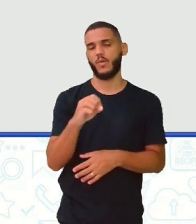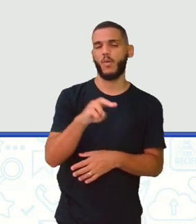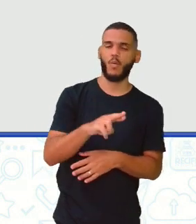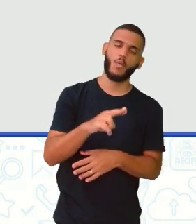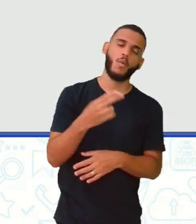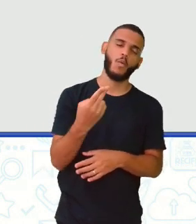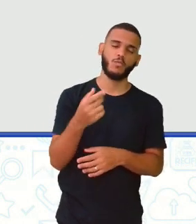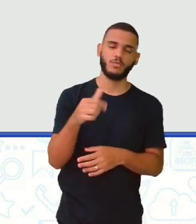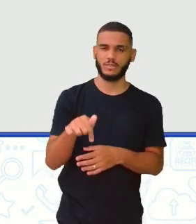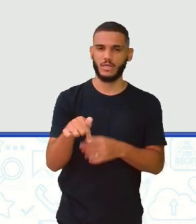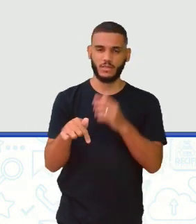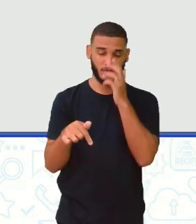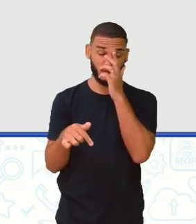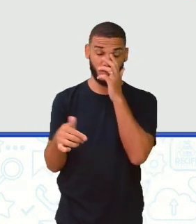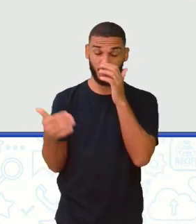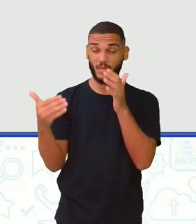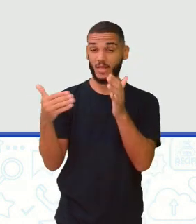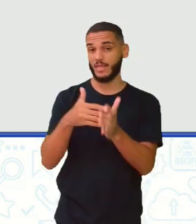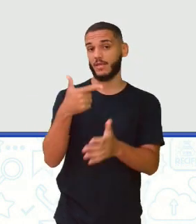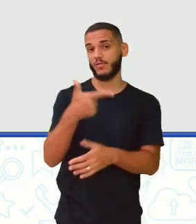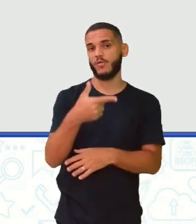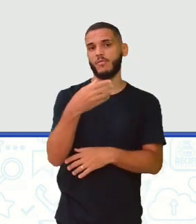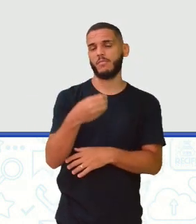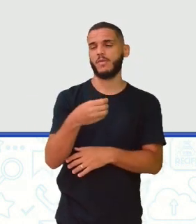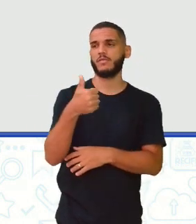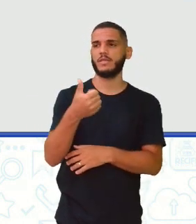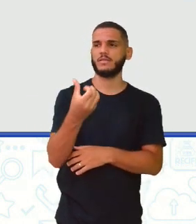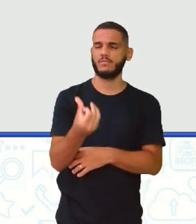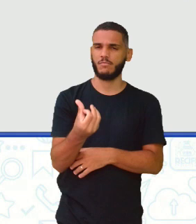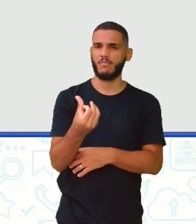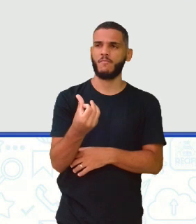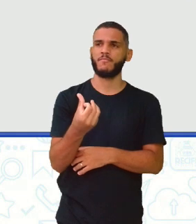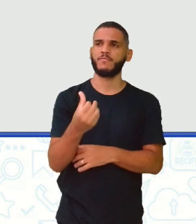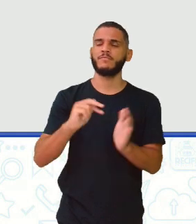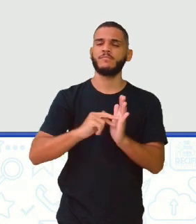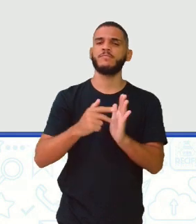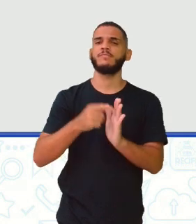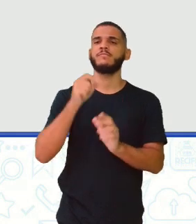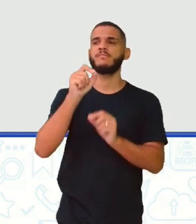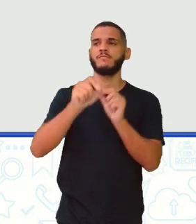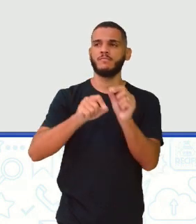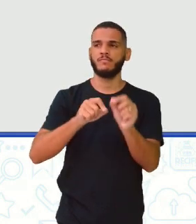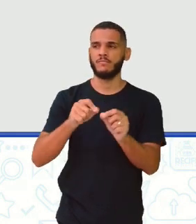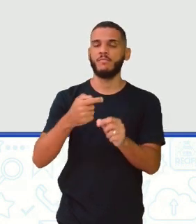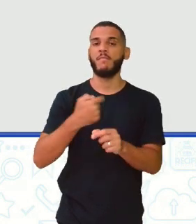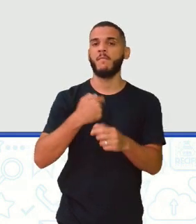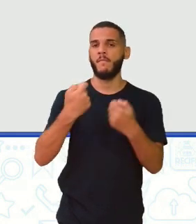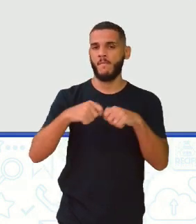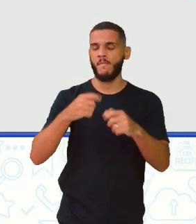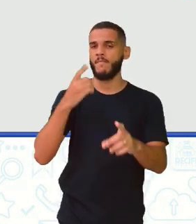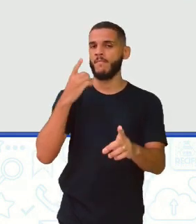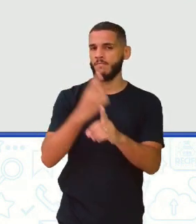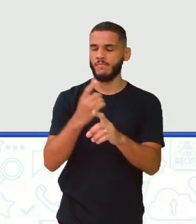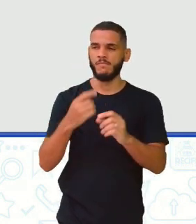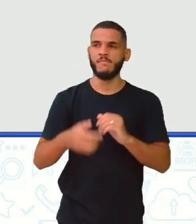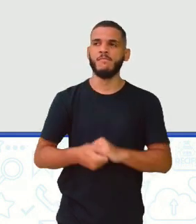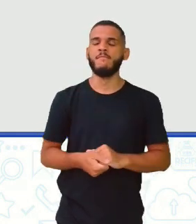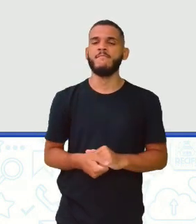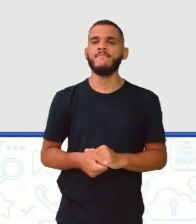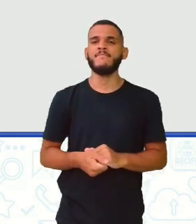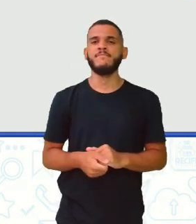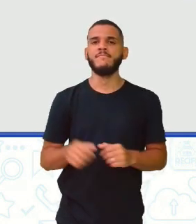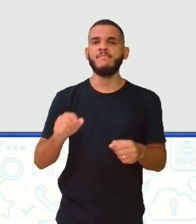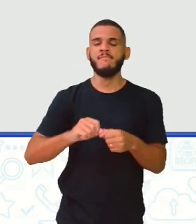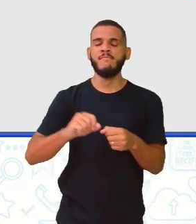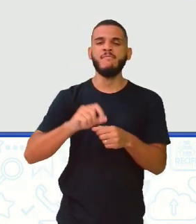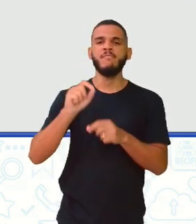outro espaço até chegar em 2016, que é a que eu quero descobrir. O que é que eu